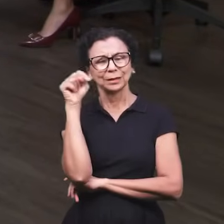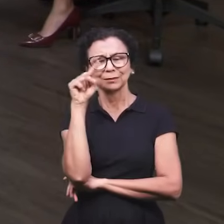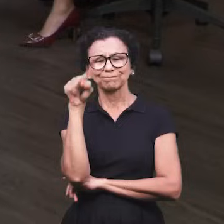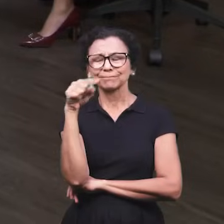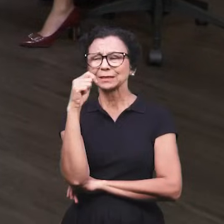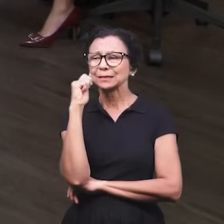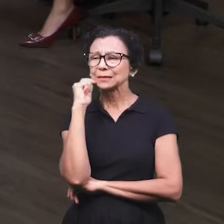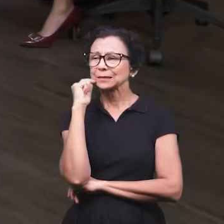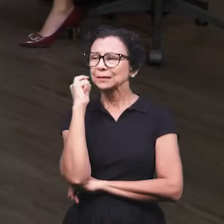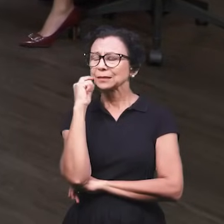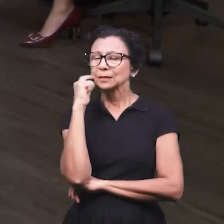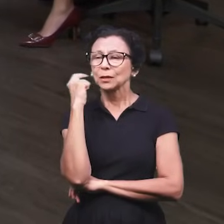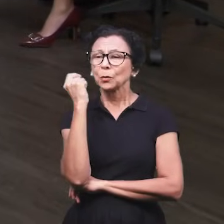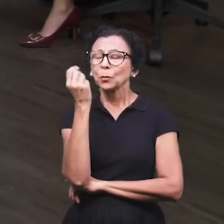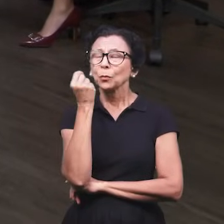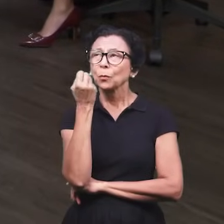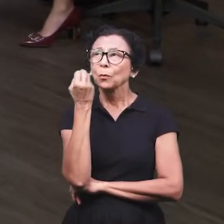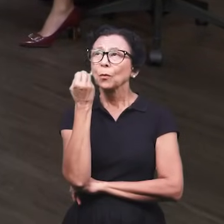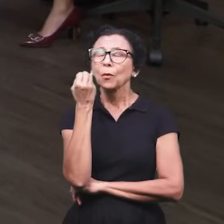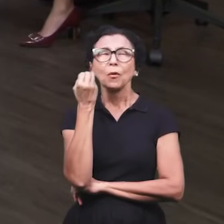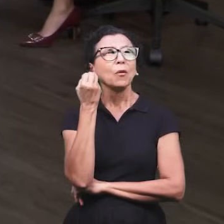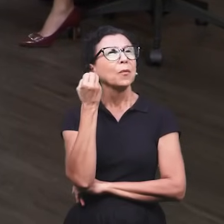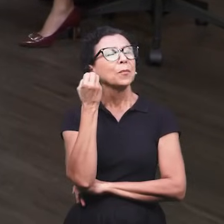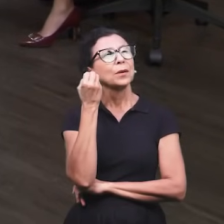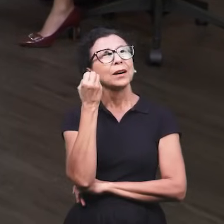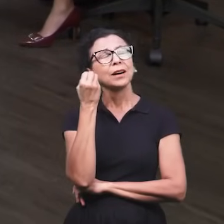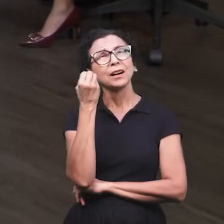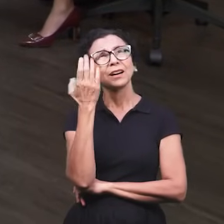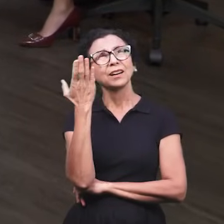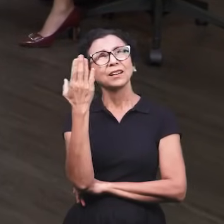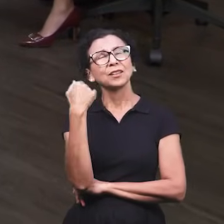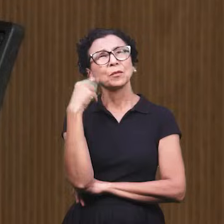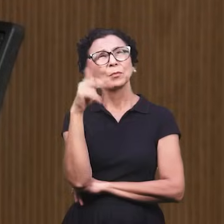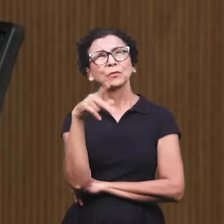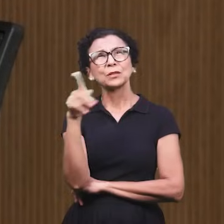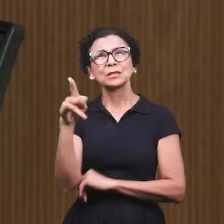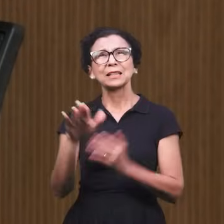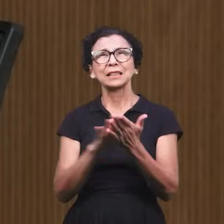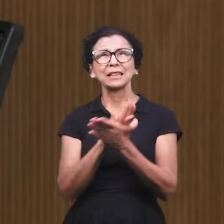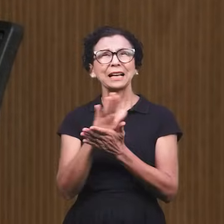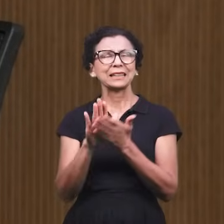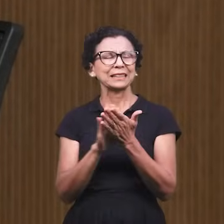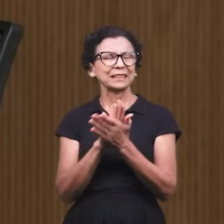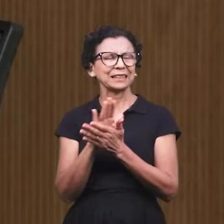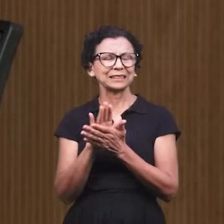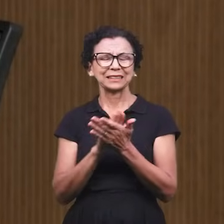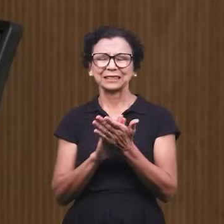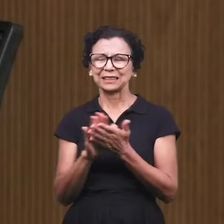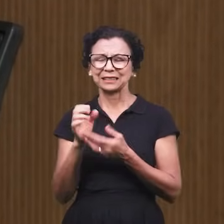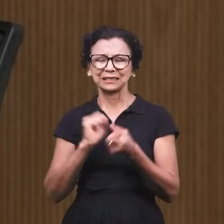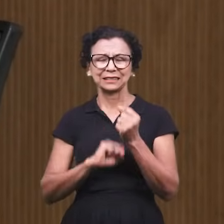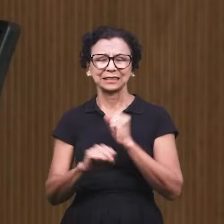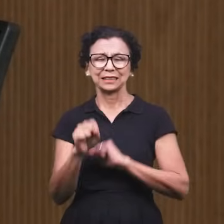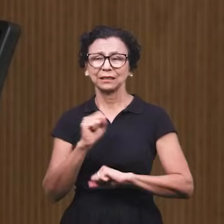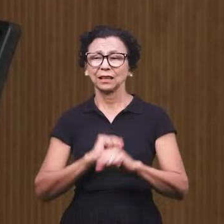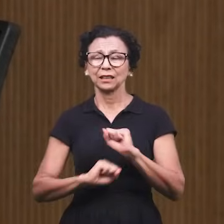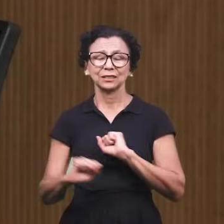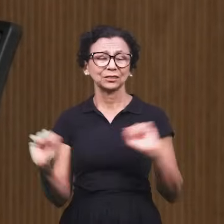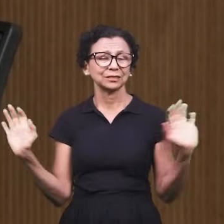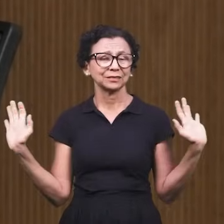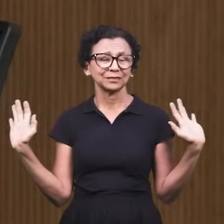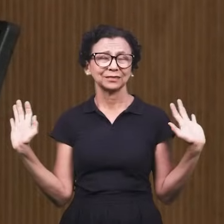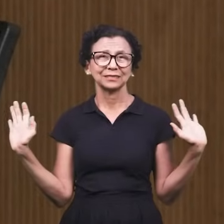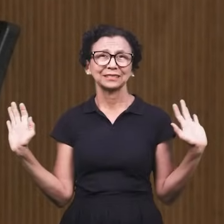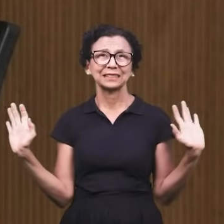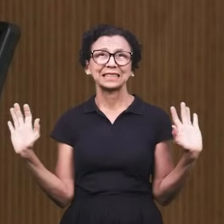jovens, nada passava na minha cabeça, ser professora, nada. Nem ansiedade? Nada, nem ansiedade, eu